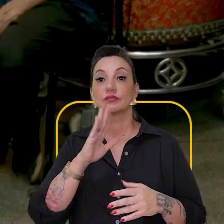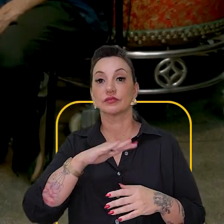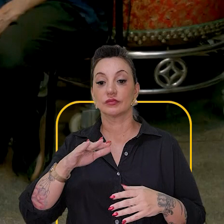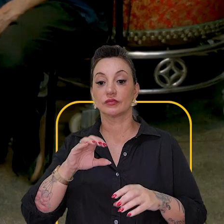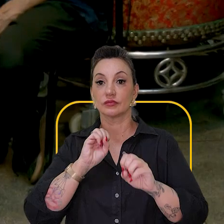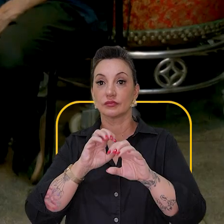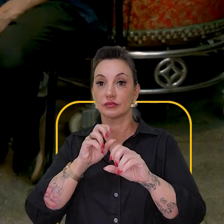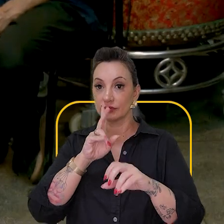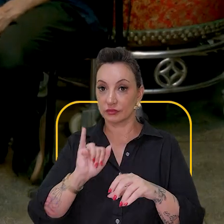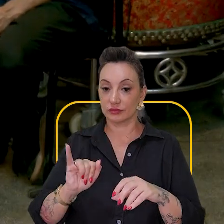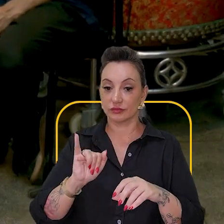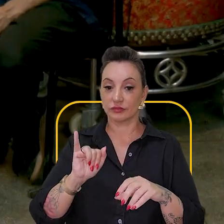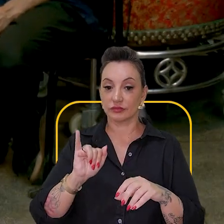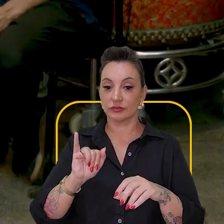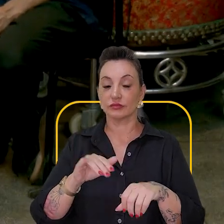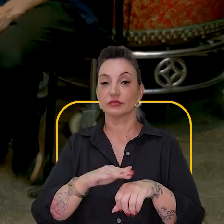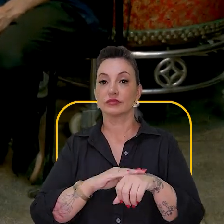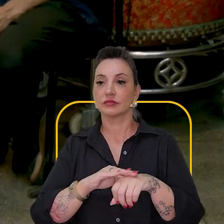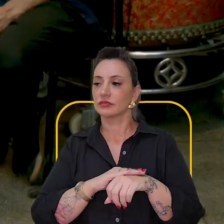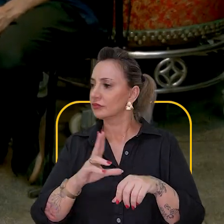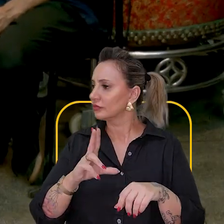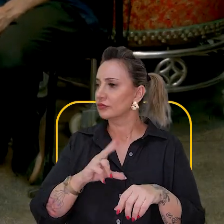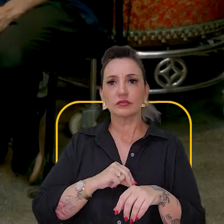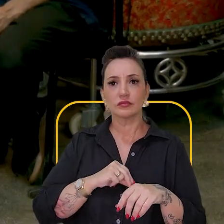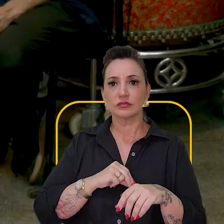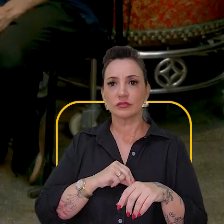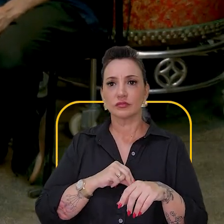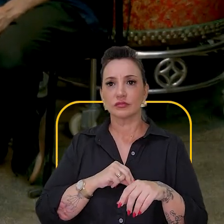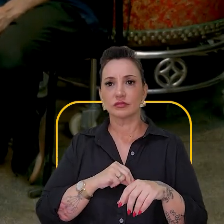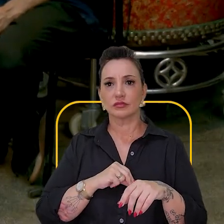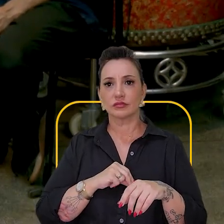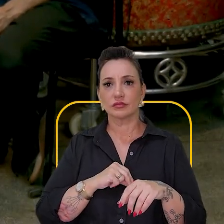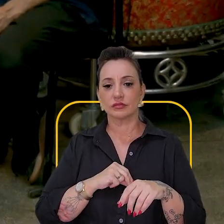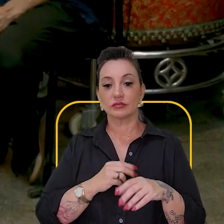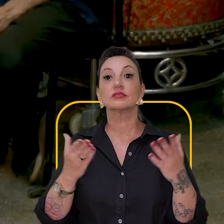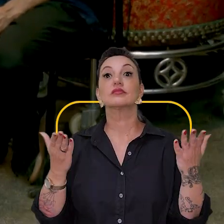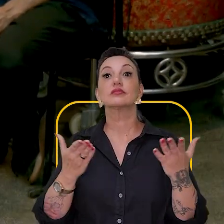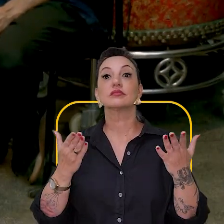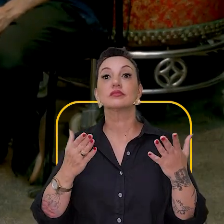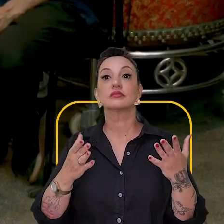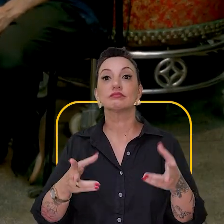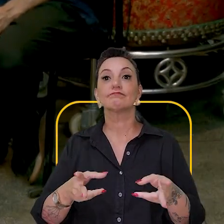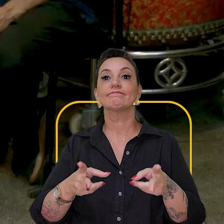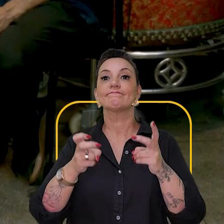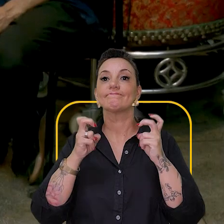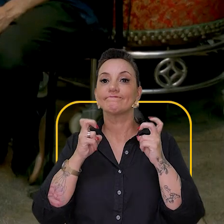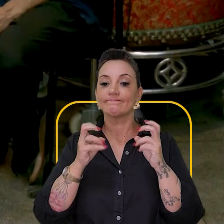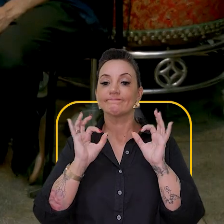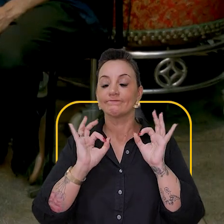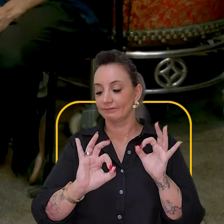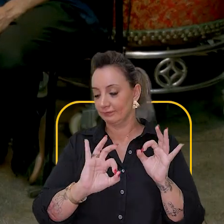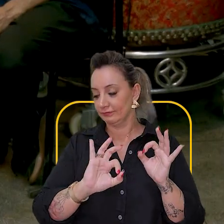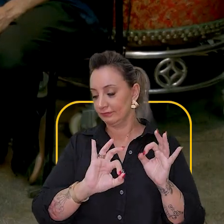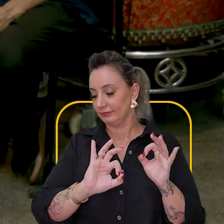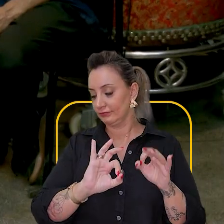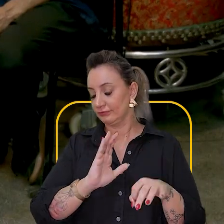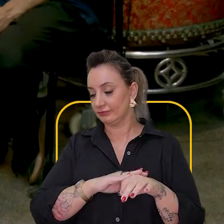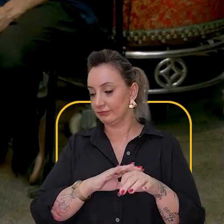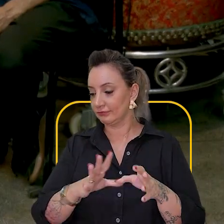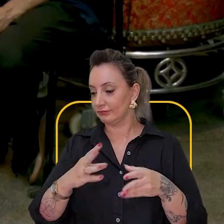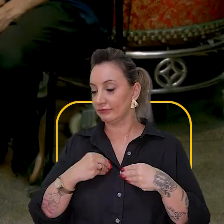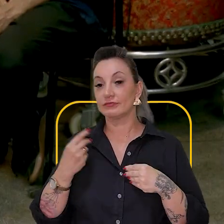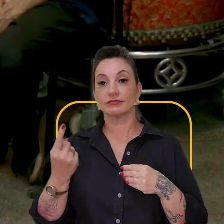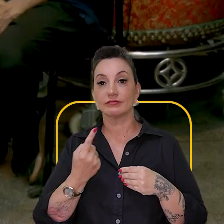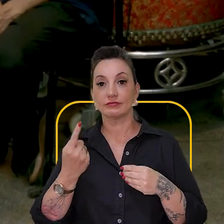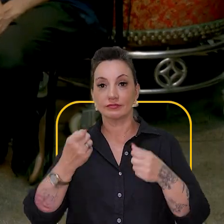vai ensinar Eles já vieram conversar comigo falou Nossa agora que eu tive que perceber eu sempre fiz meio que por